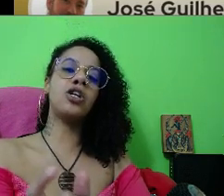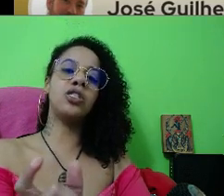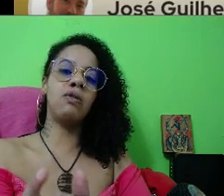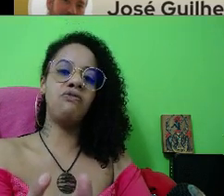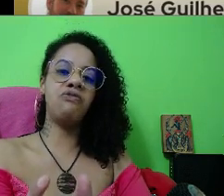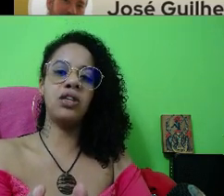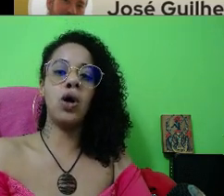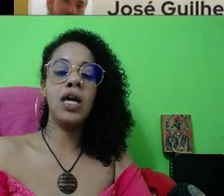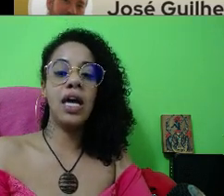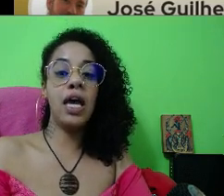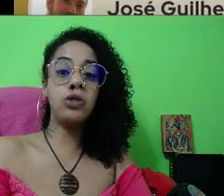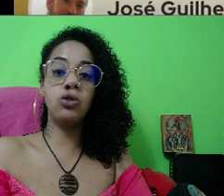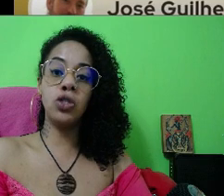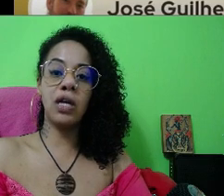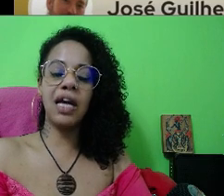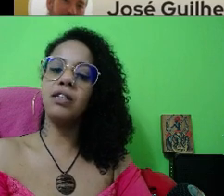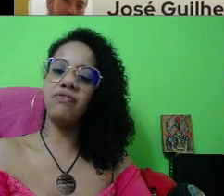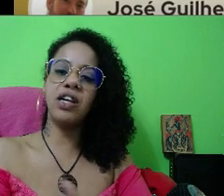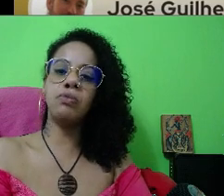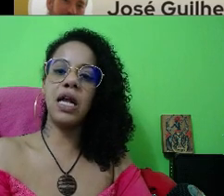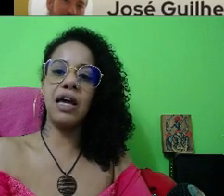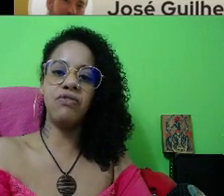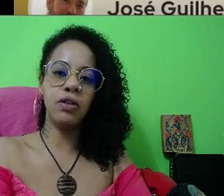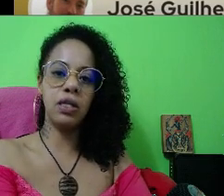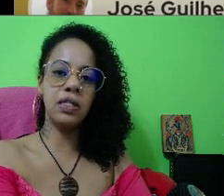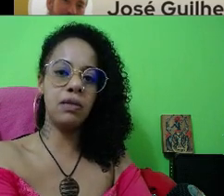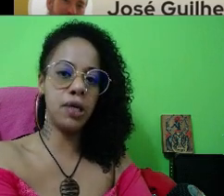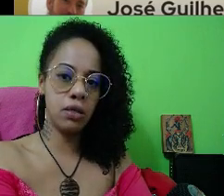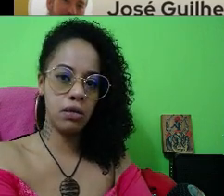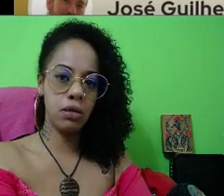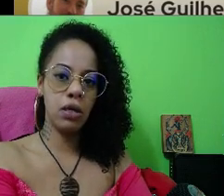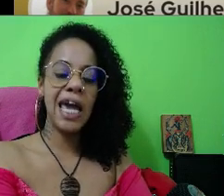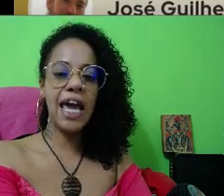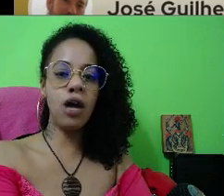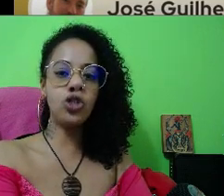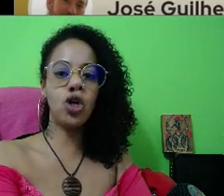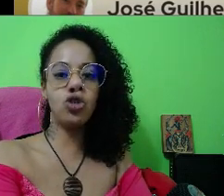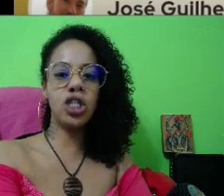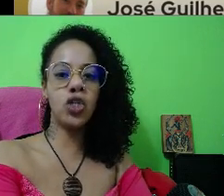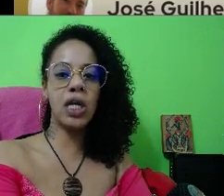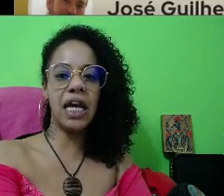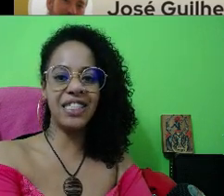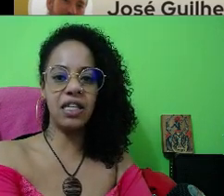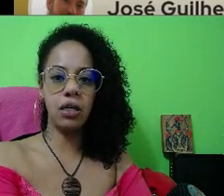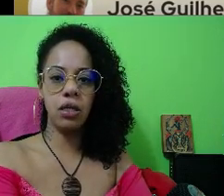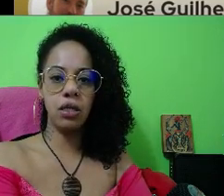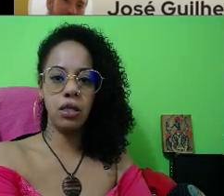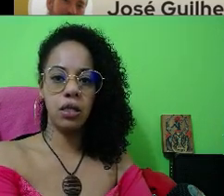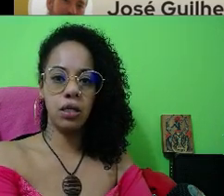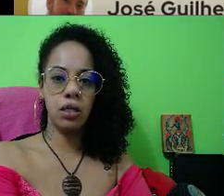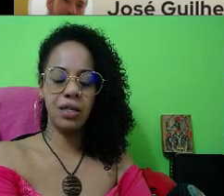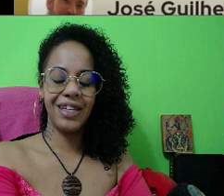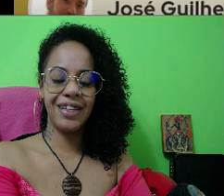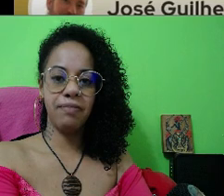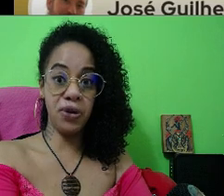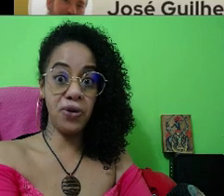sou pega esse cortezinho falando ó eu sou desonesto e faz uma live em cima eu sou desonesta